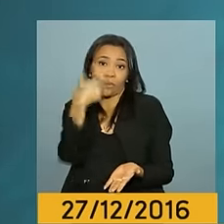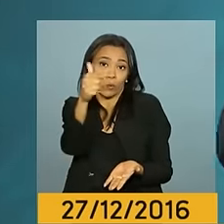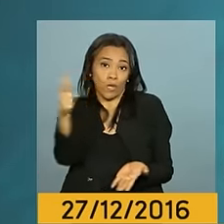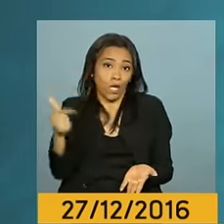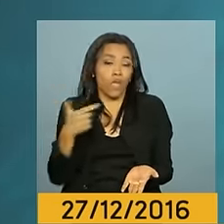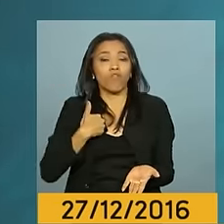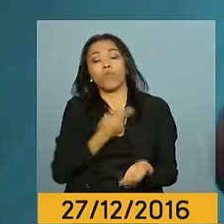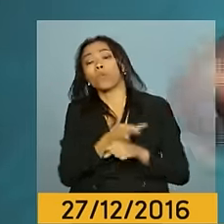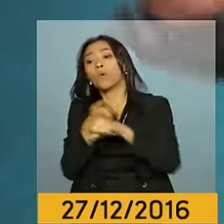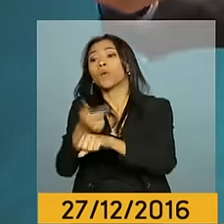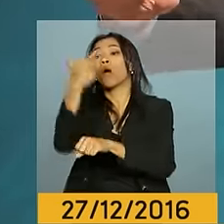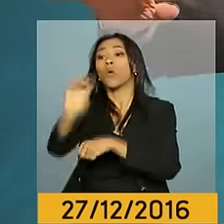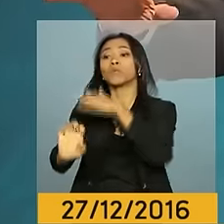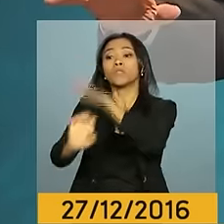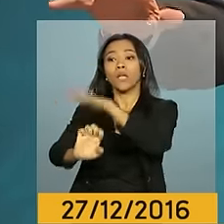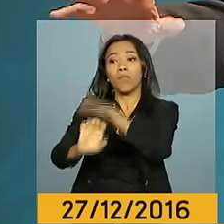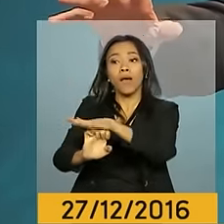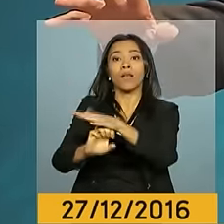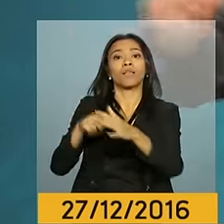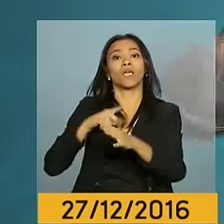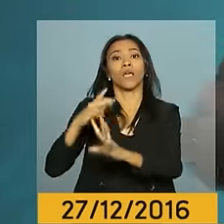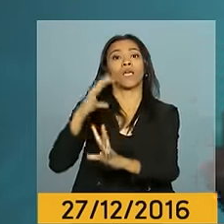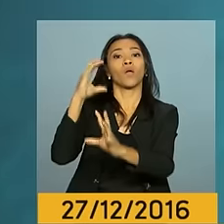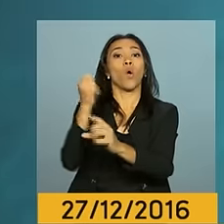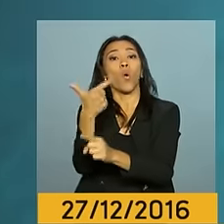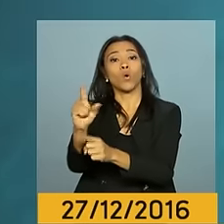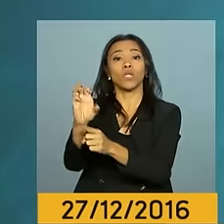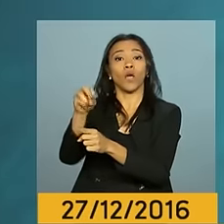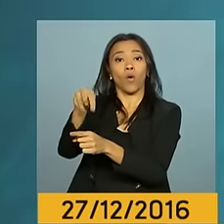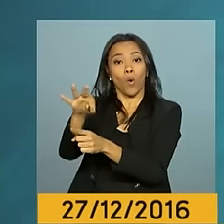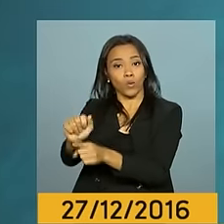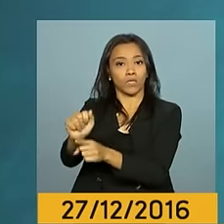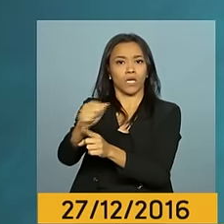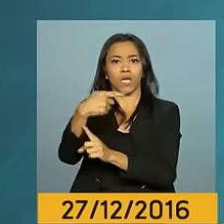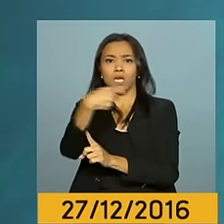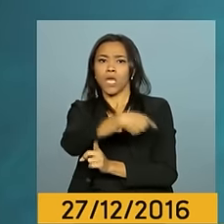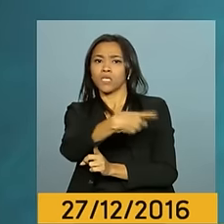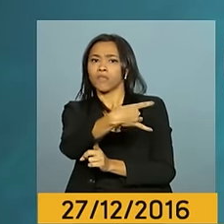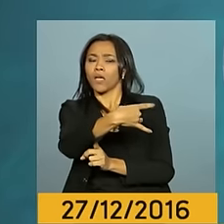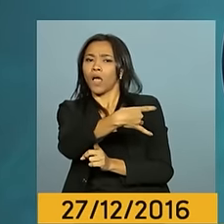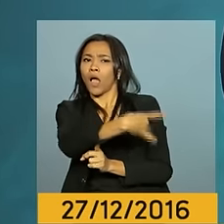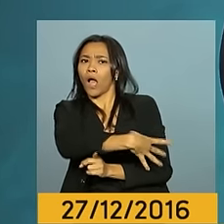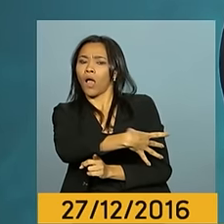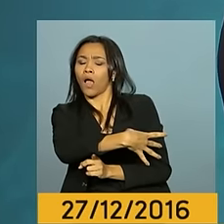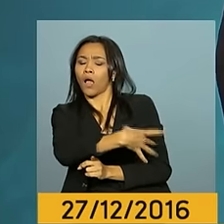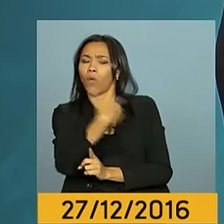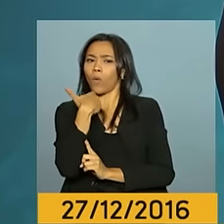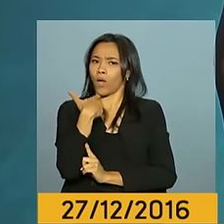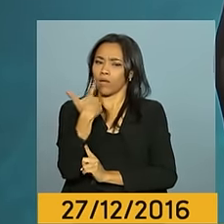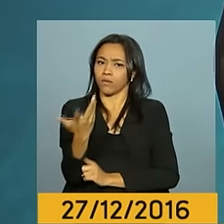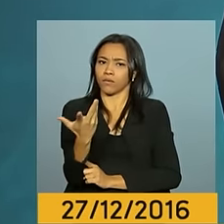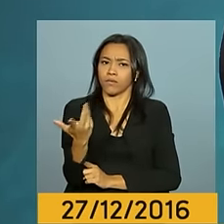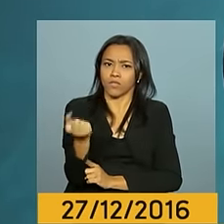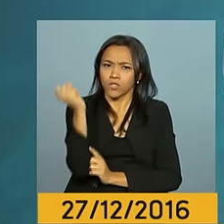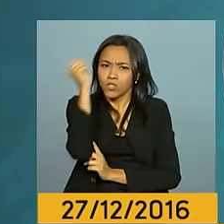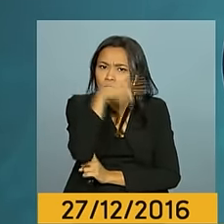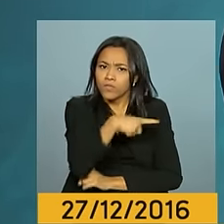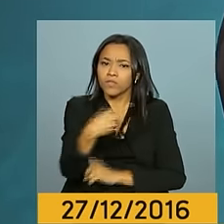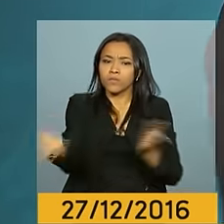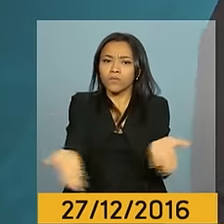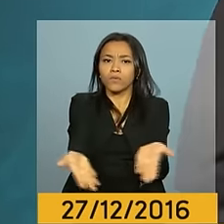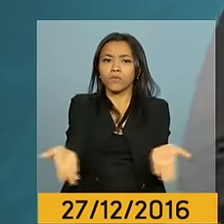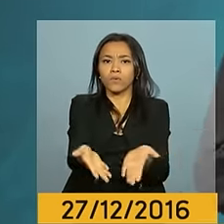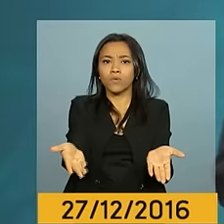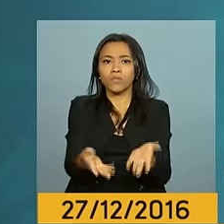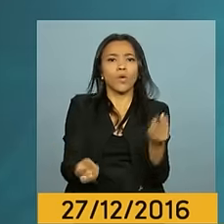eu vou para outro emprego ten uma outra conta né E aquela conta fica paralisada eu disse Ola bem com as dificuldades que existem